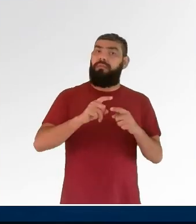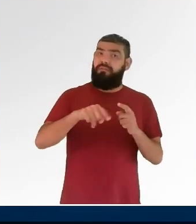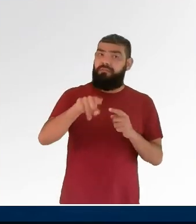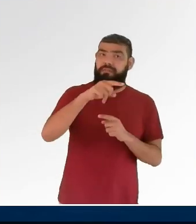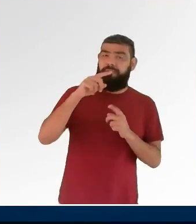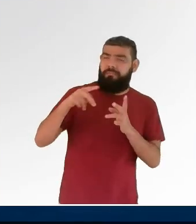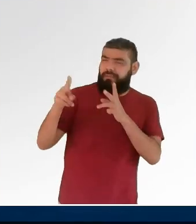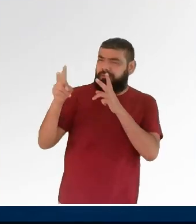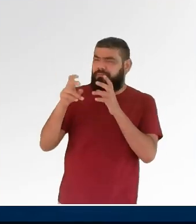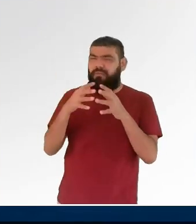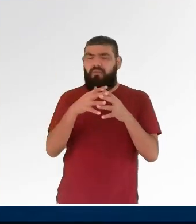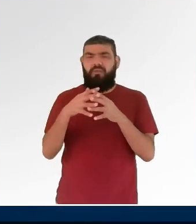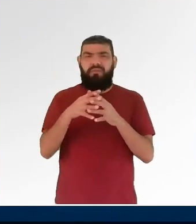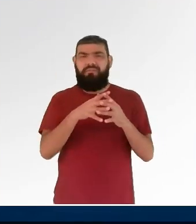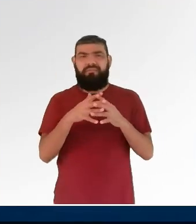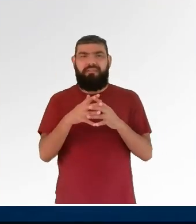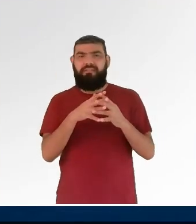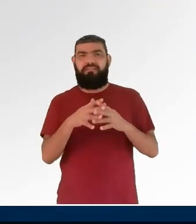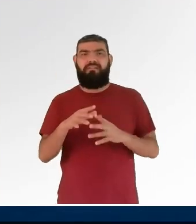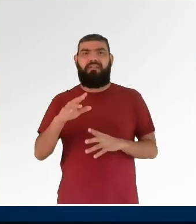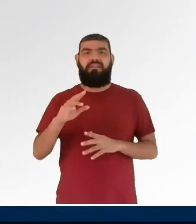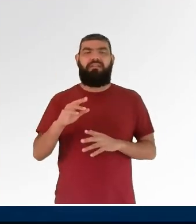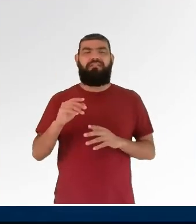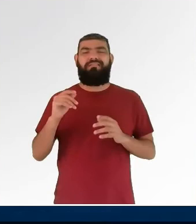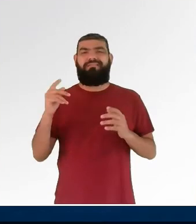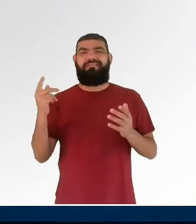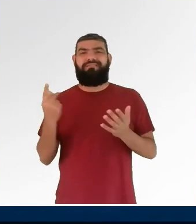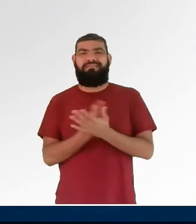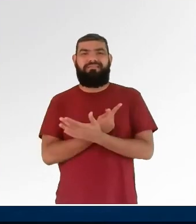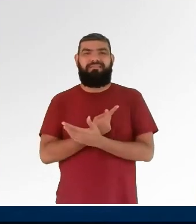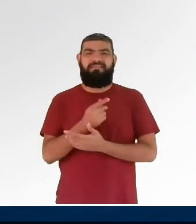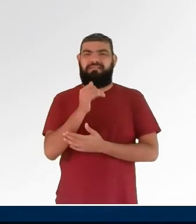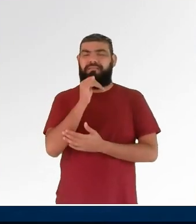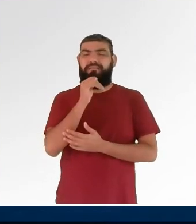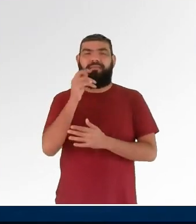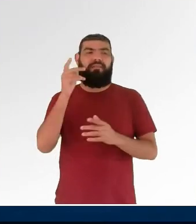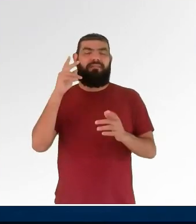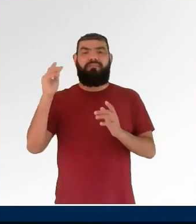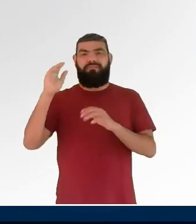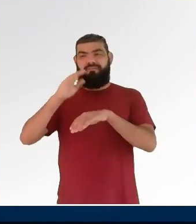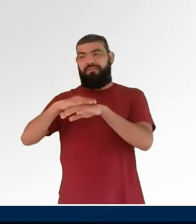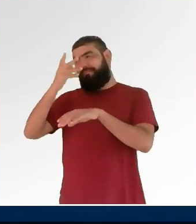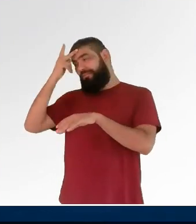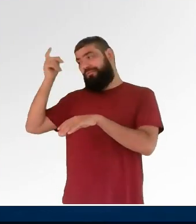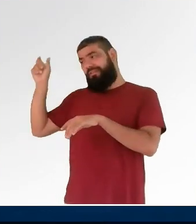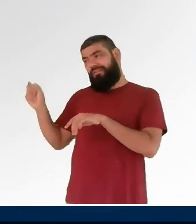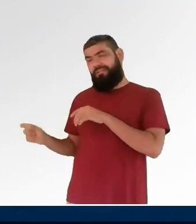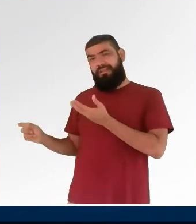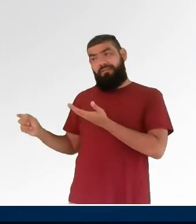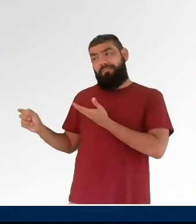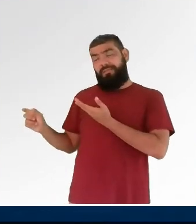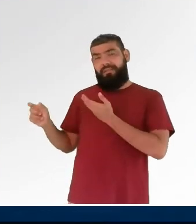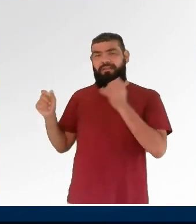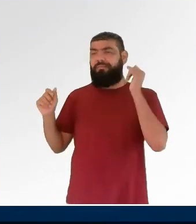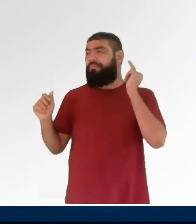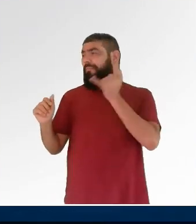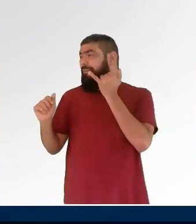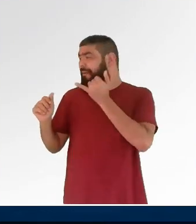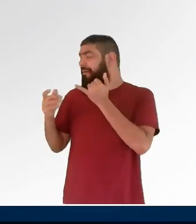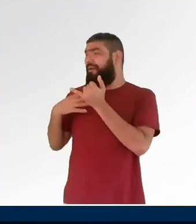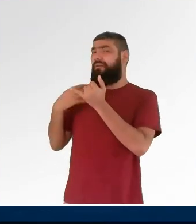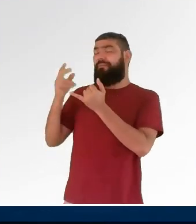conflito gerador de enredo. É como se você estivesse contando para alguém uma história de um animal de estimação que você tinha